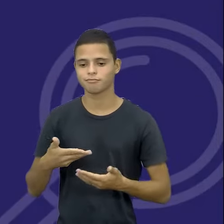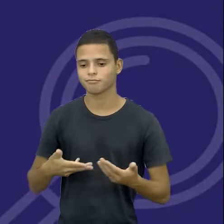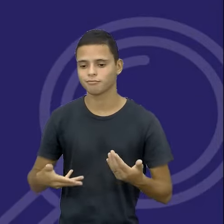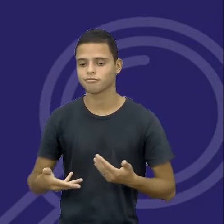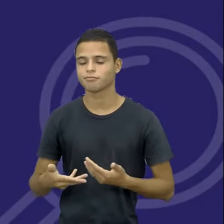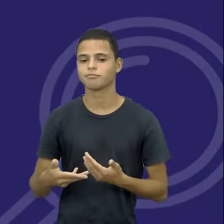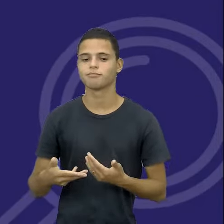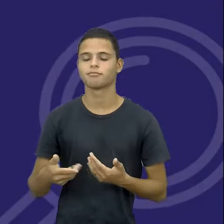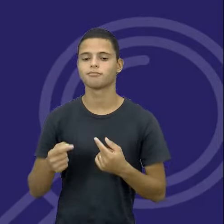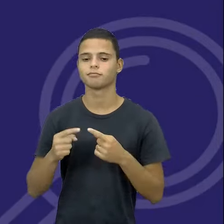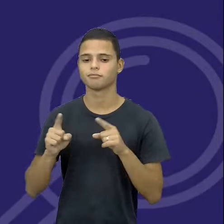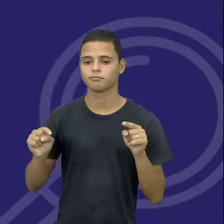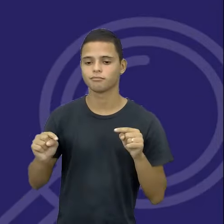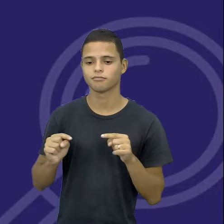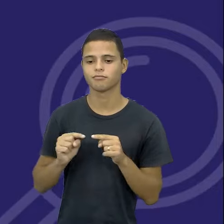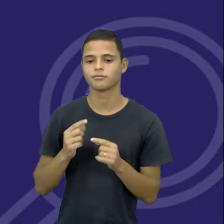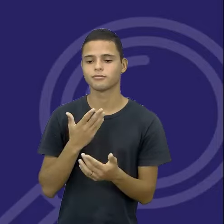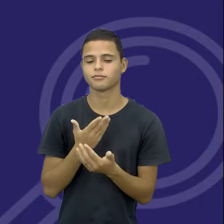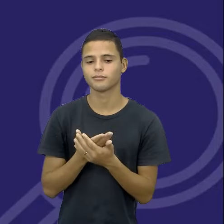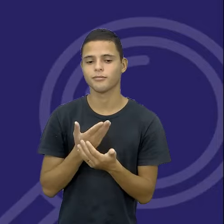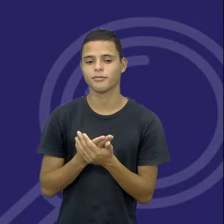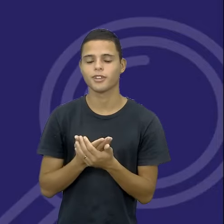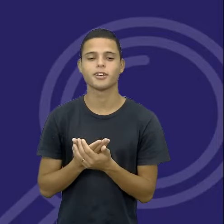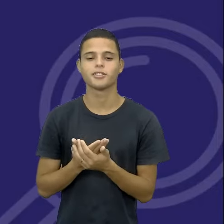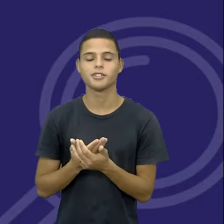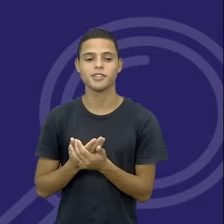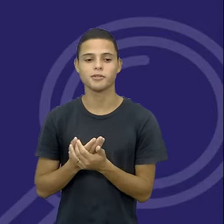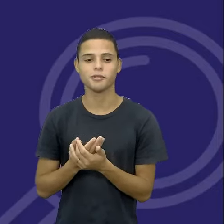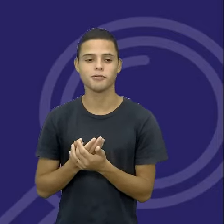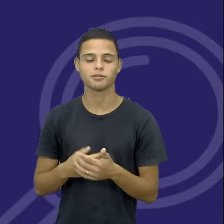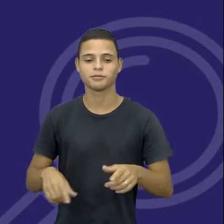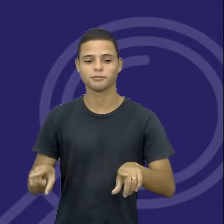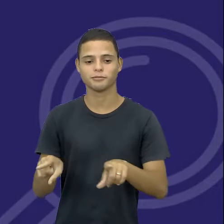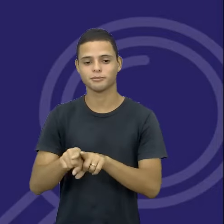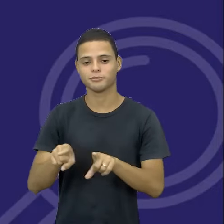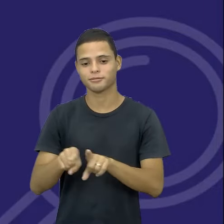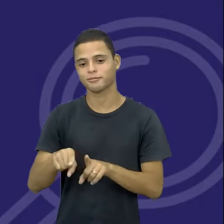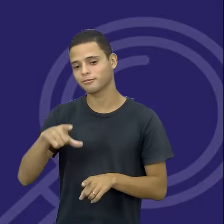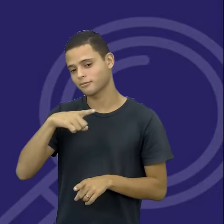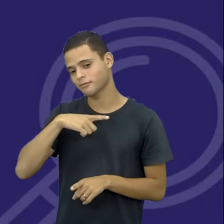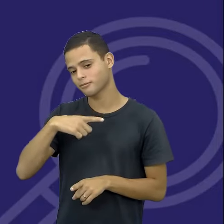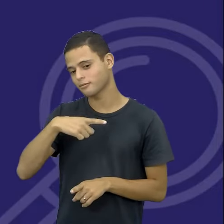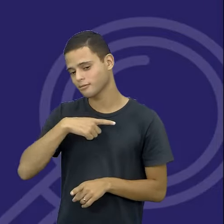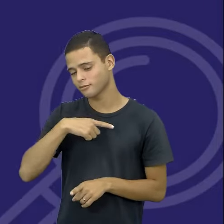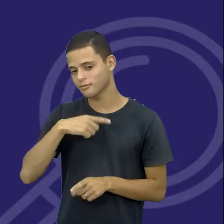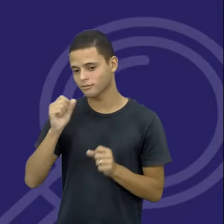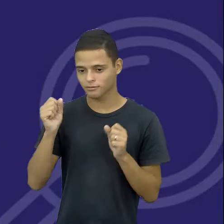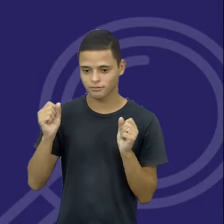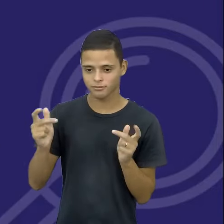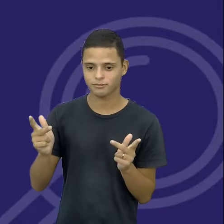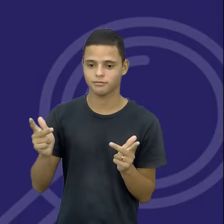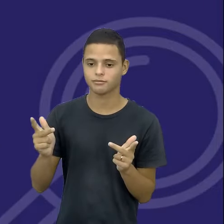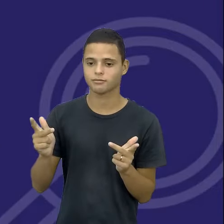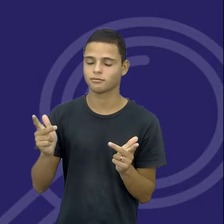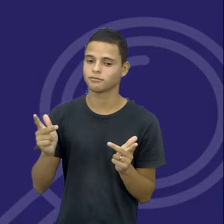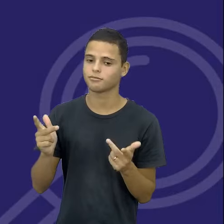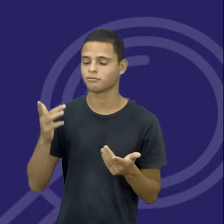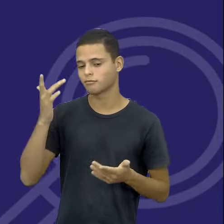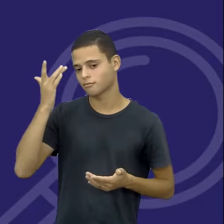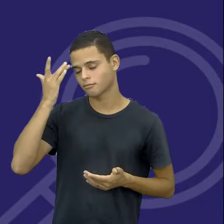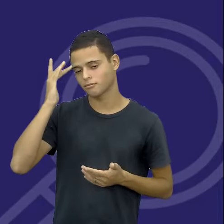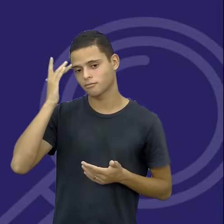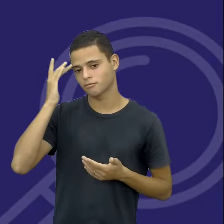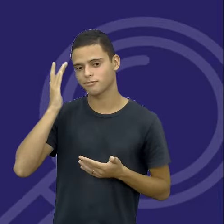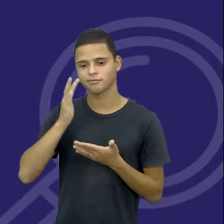sala de aula, pensando que eles estão num espaço único ali, tá? E aí eu acho que essas coisas